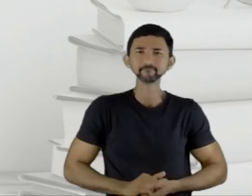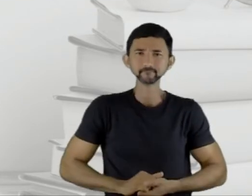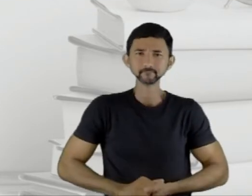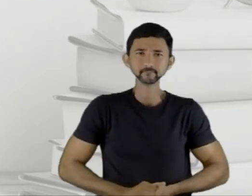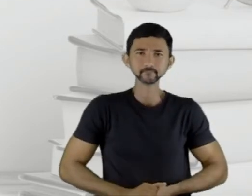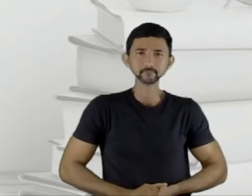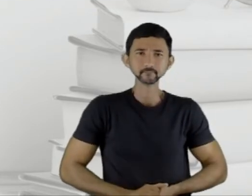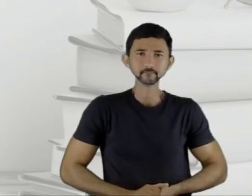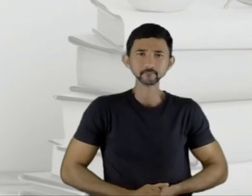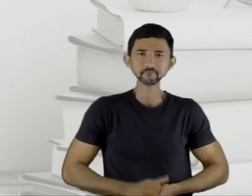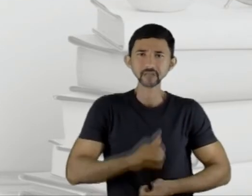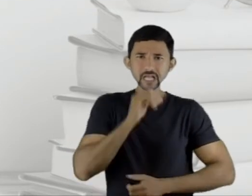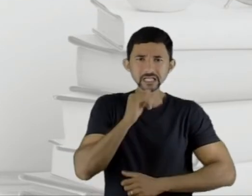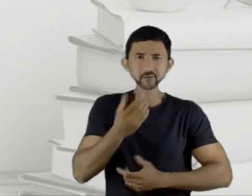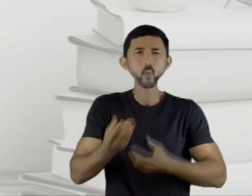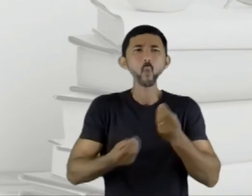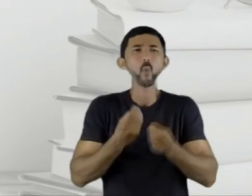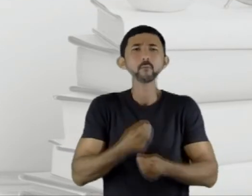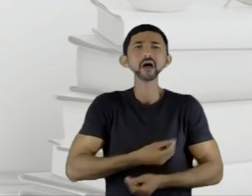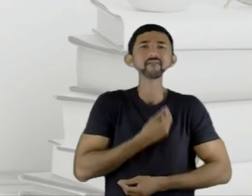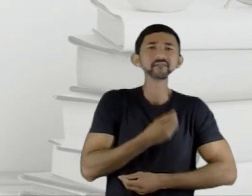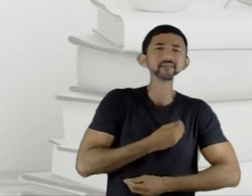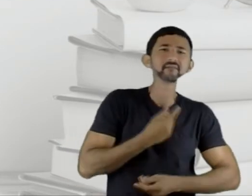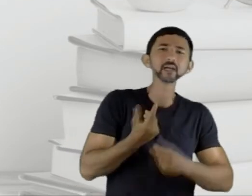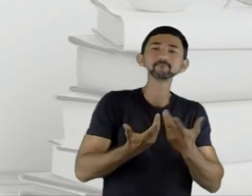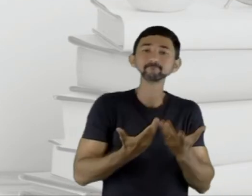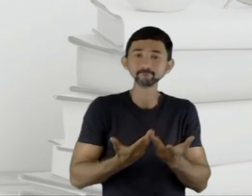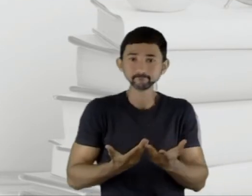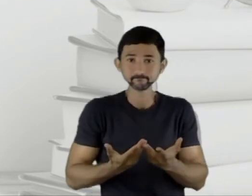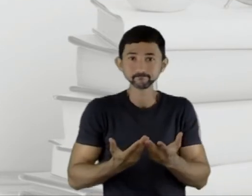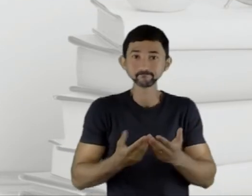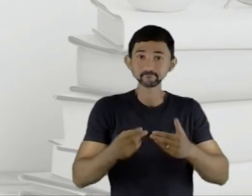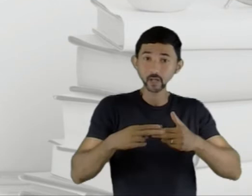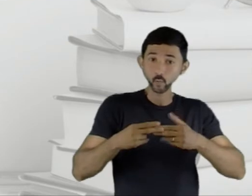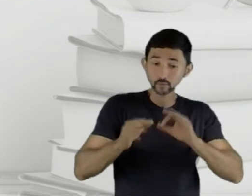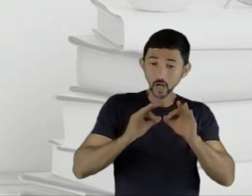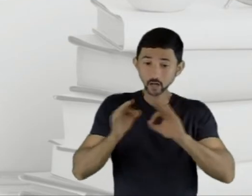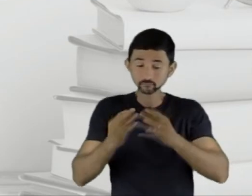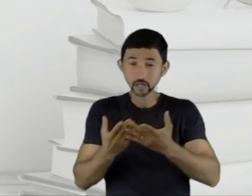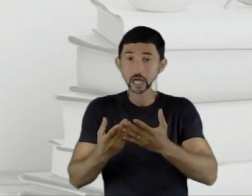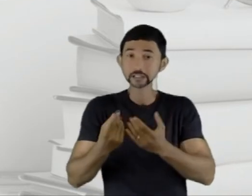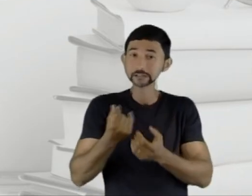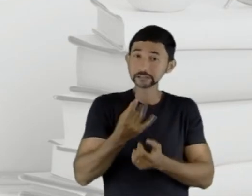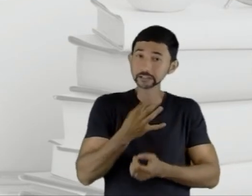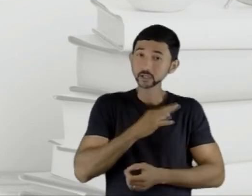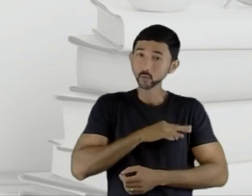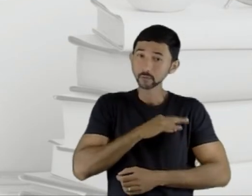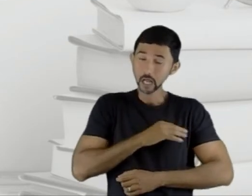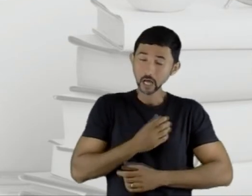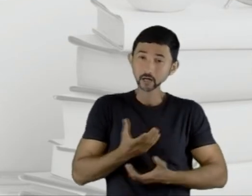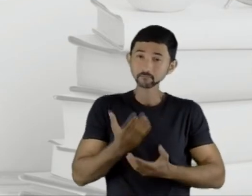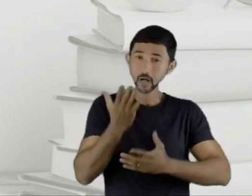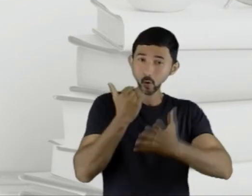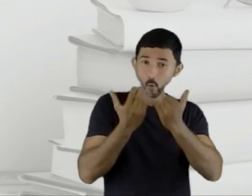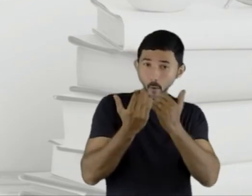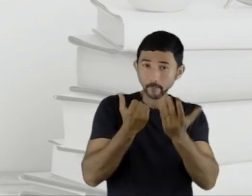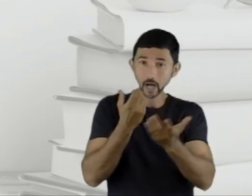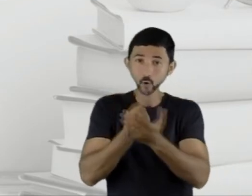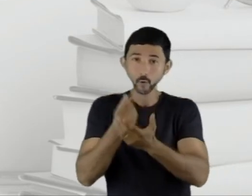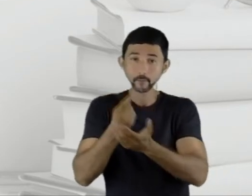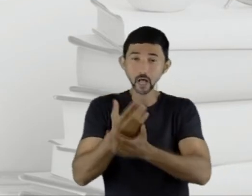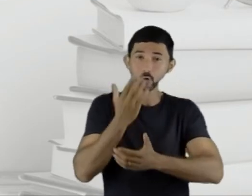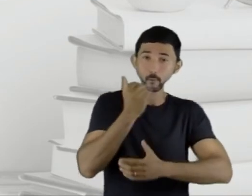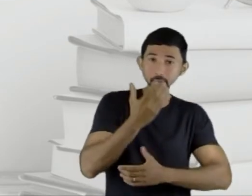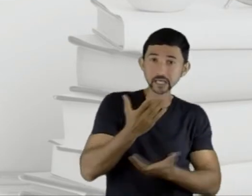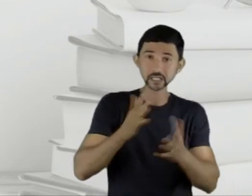nada. Né? Ele vai sobreviver de alguma forma, né? Usando o seu dinheiro para alimentar, para se alimentar,